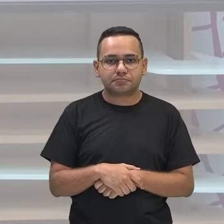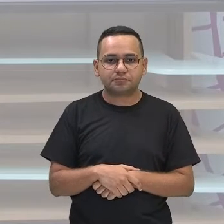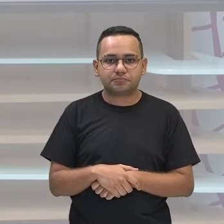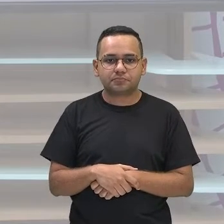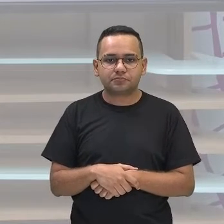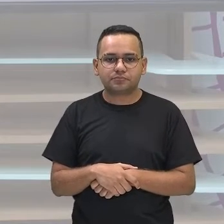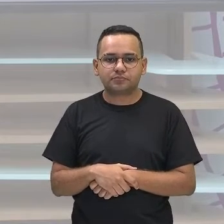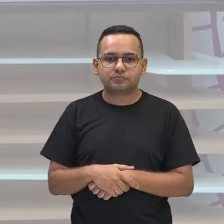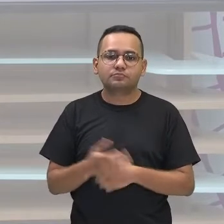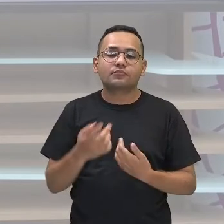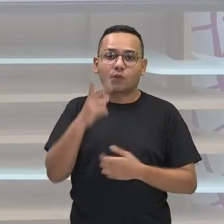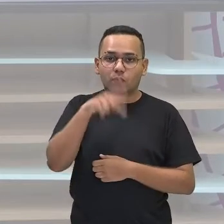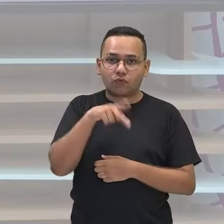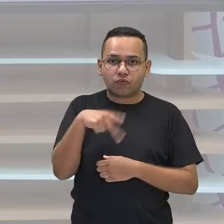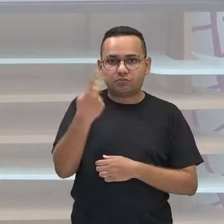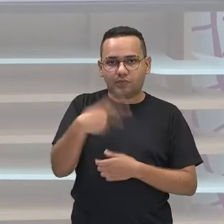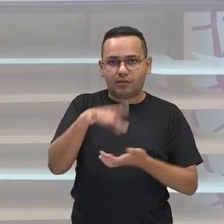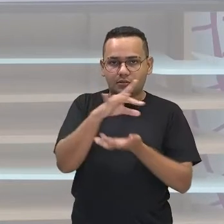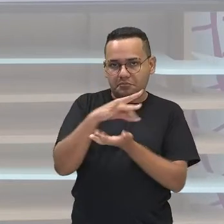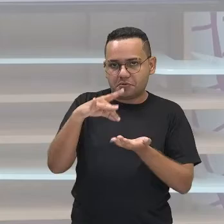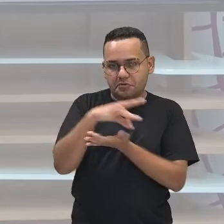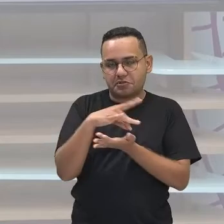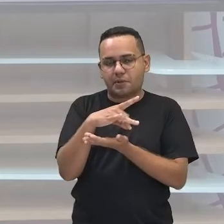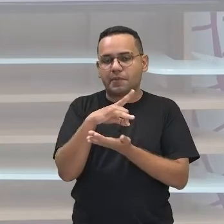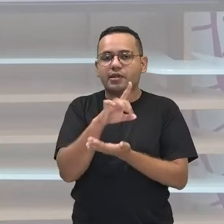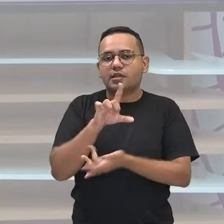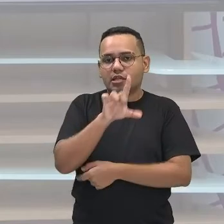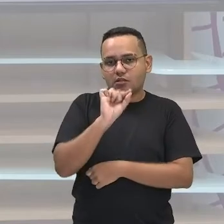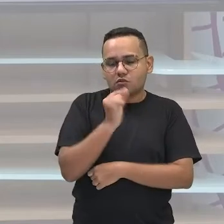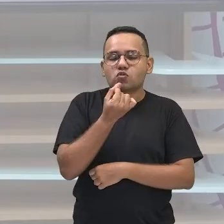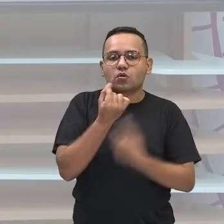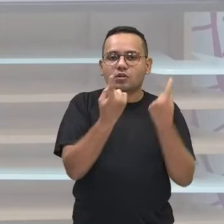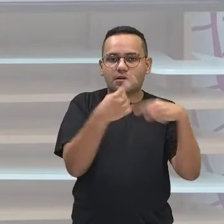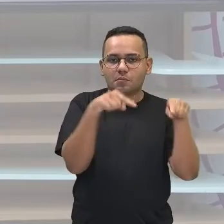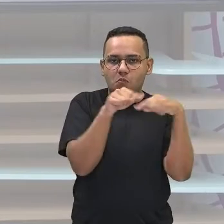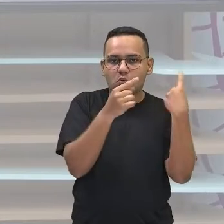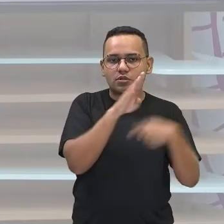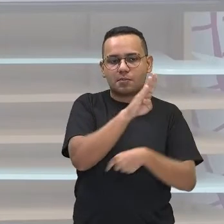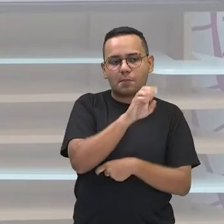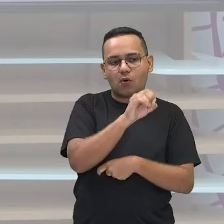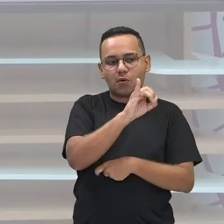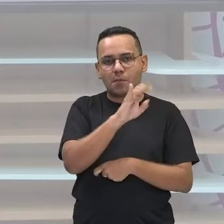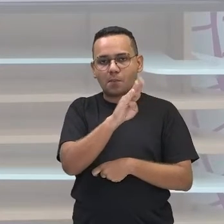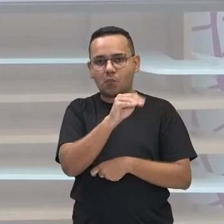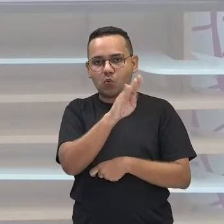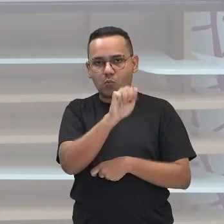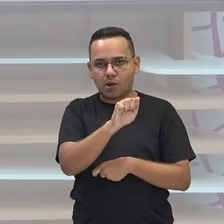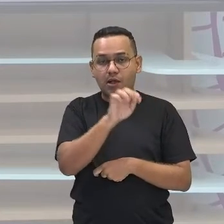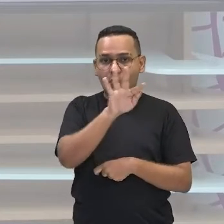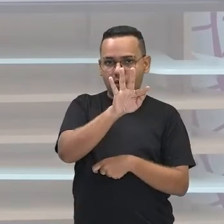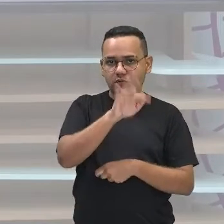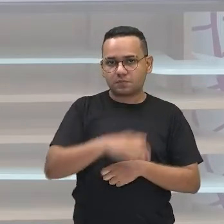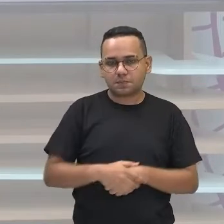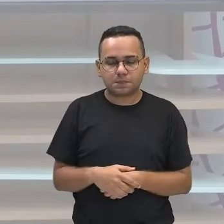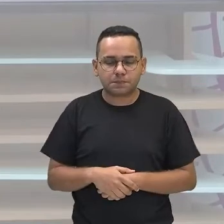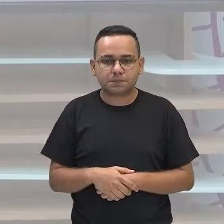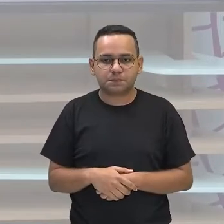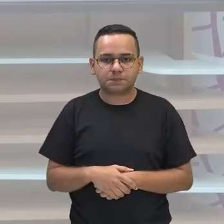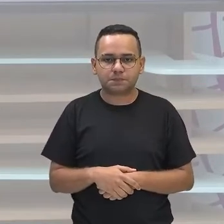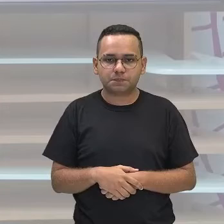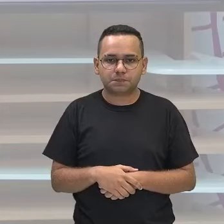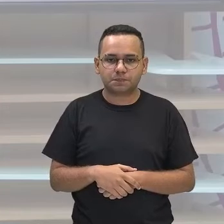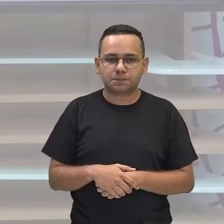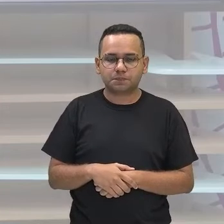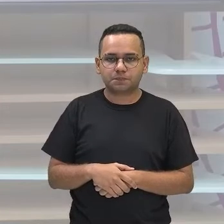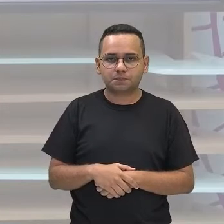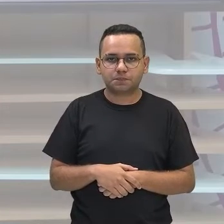os professores do CMEAN, que preferem o gênero musical boi-bumbá. Frequência absoluta, ok? Agora,